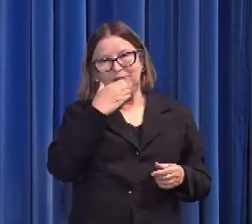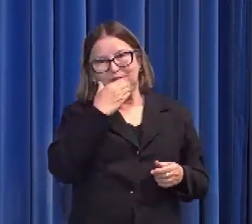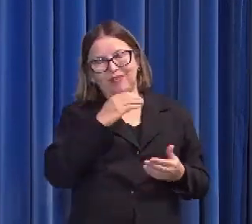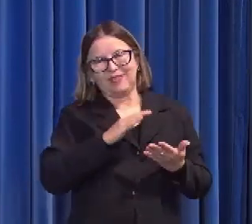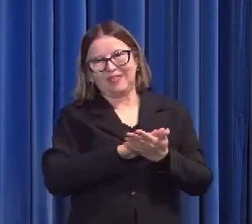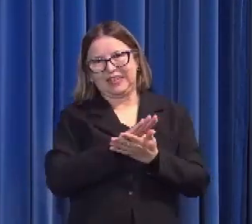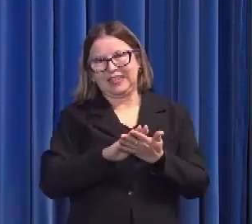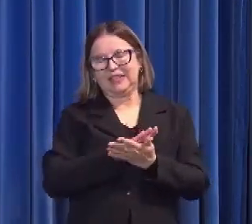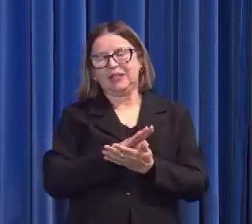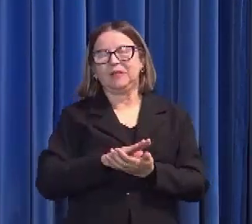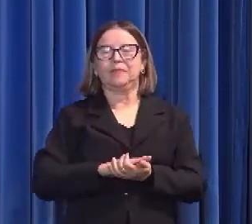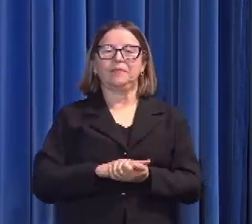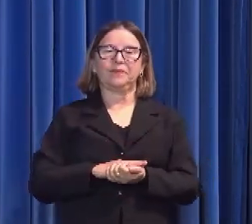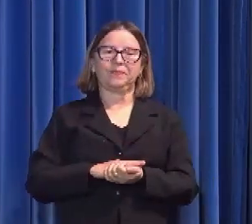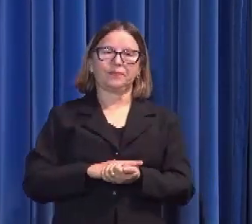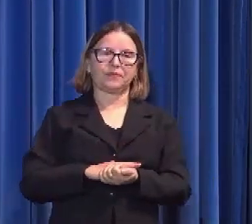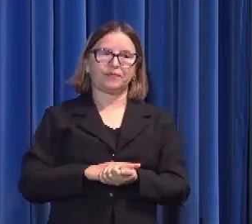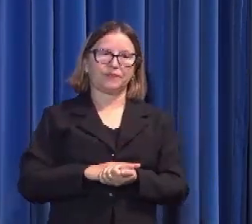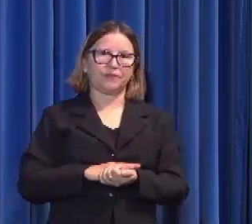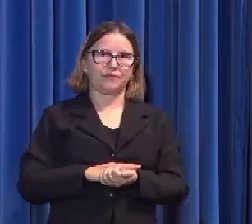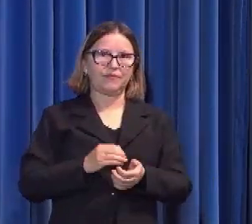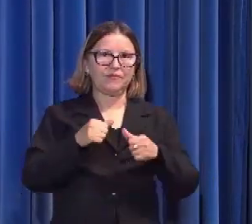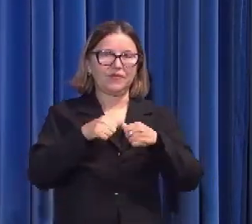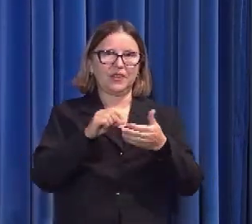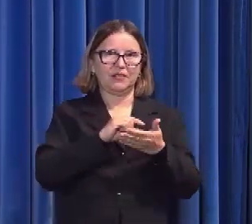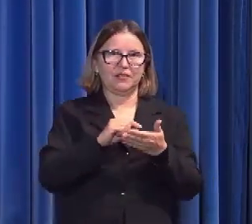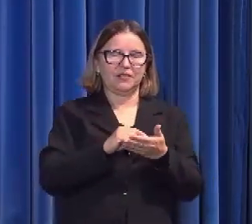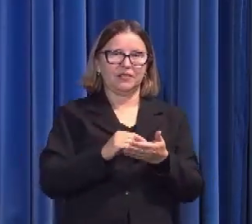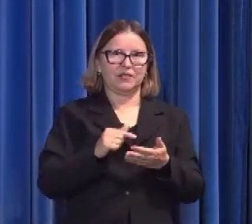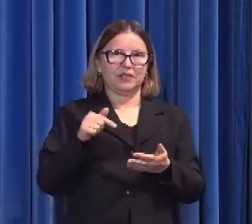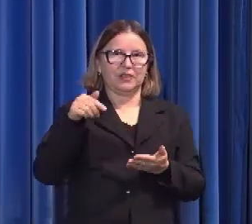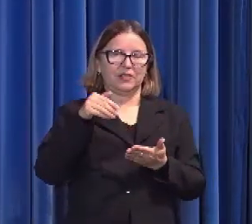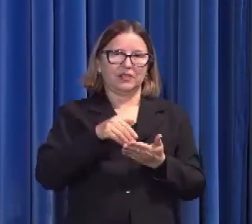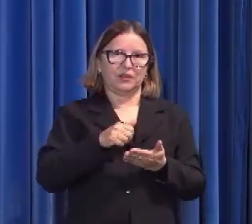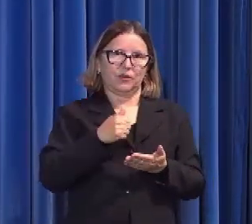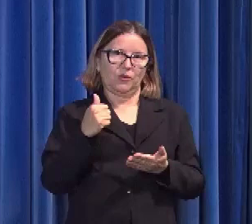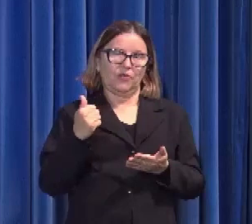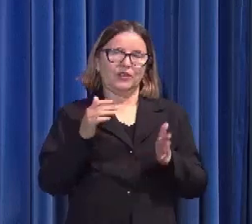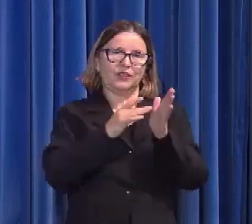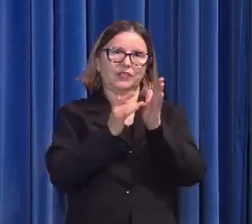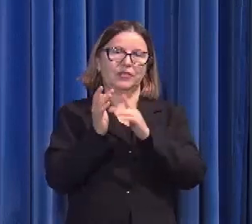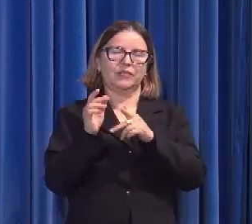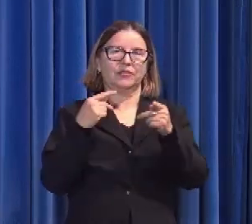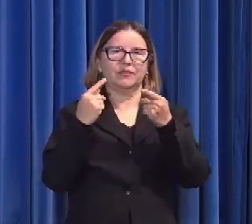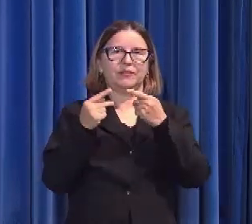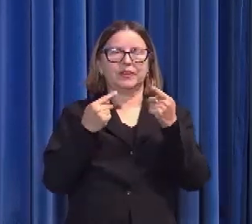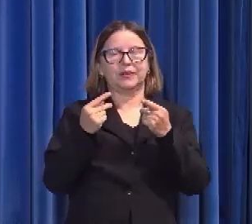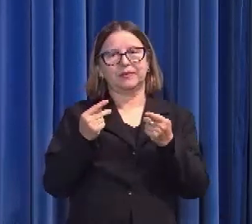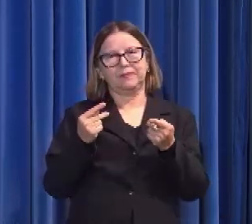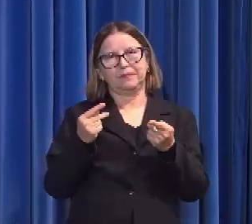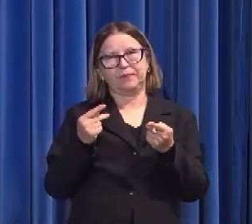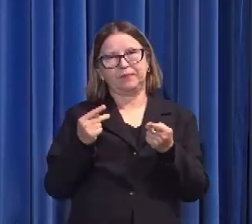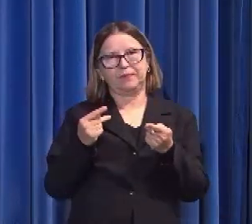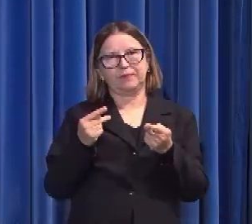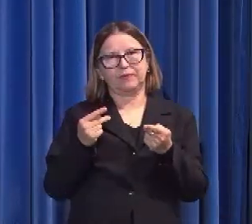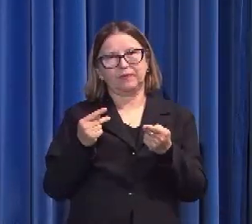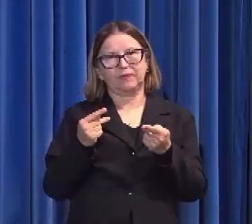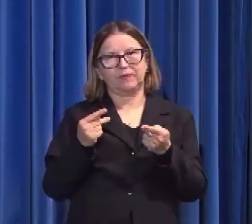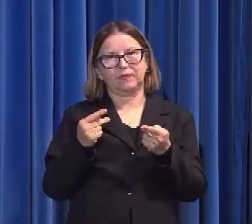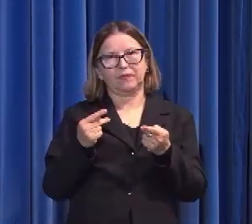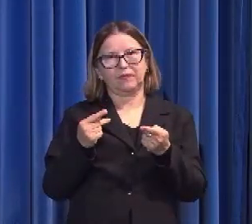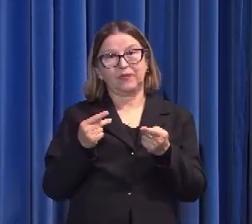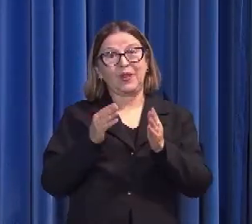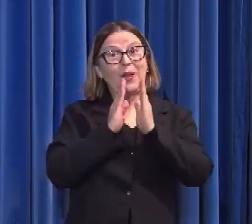e neste desses Versículos de 7 a 11 Jesus fala sobre orações